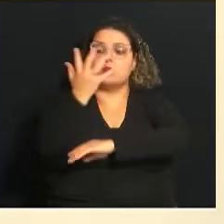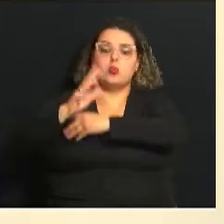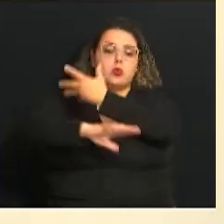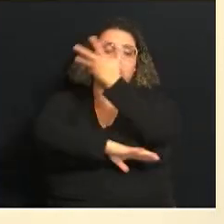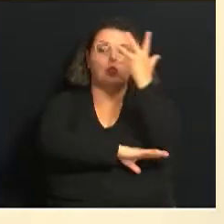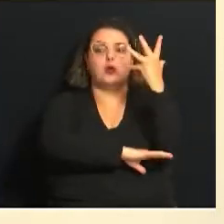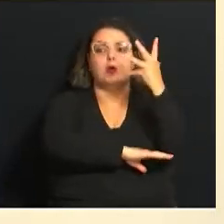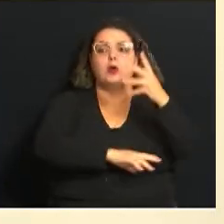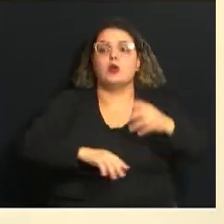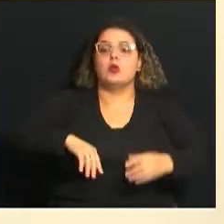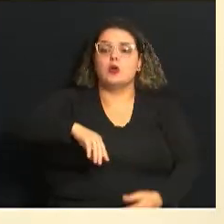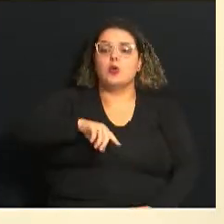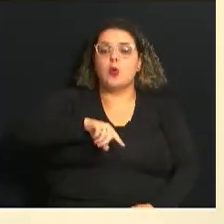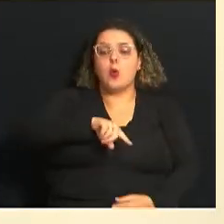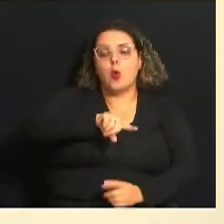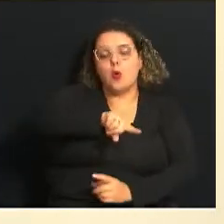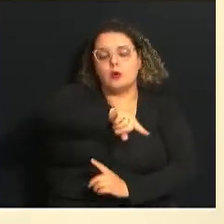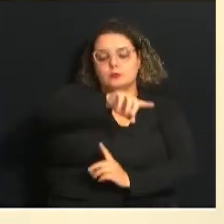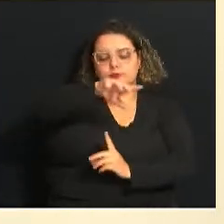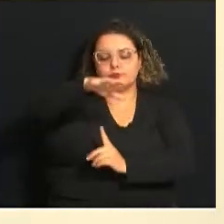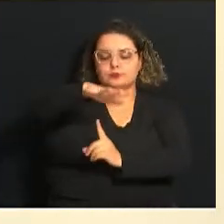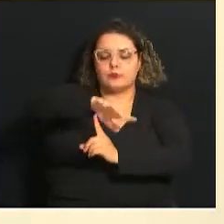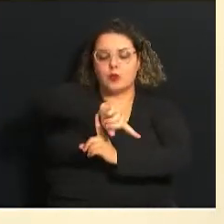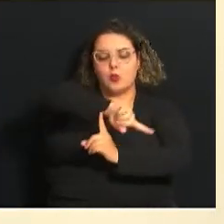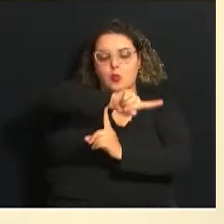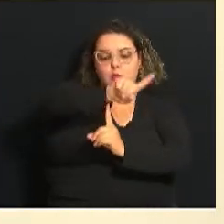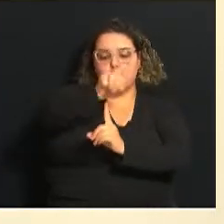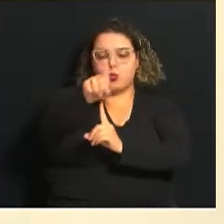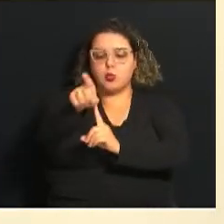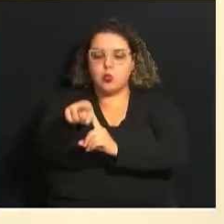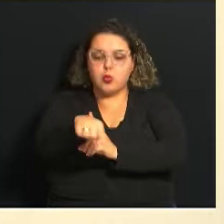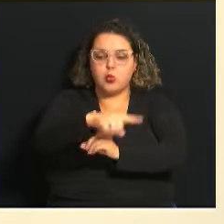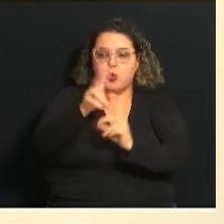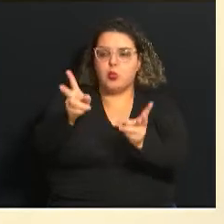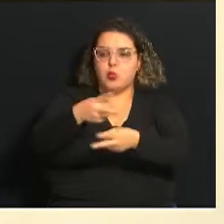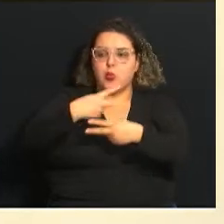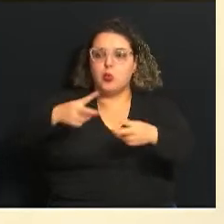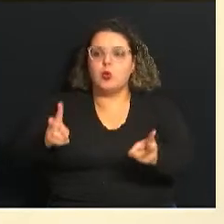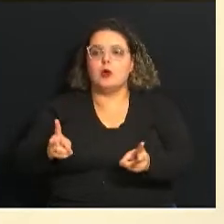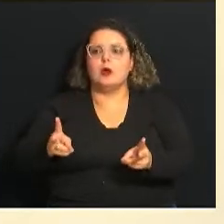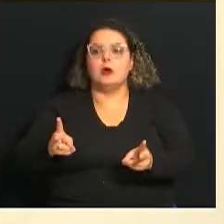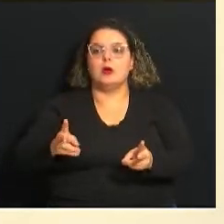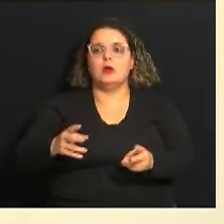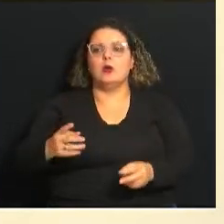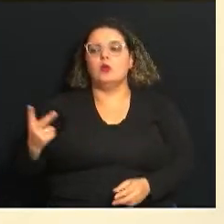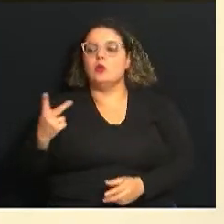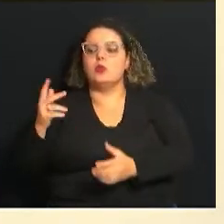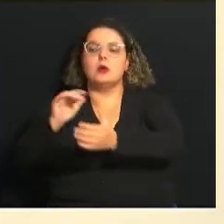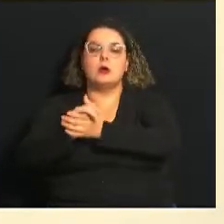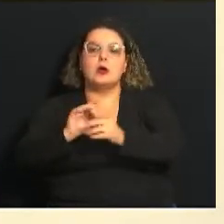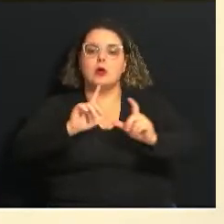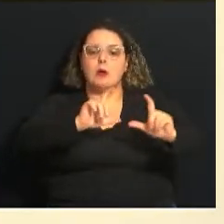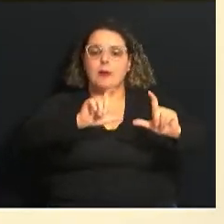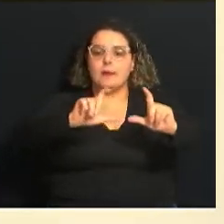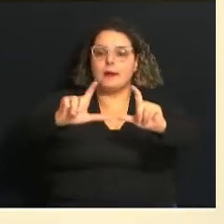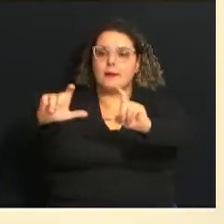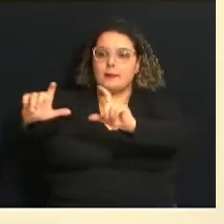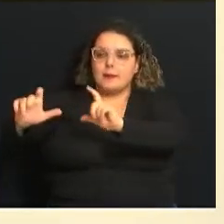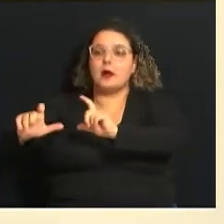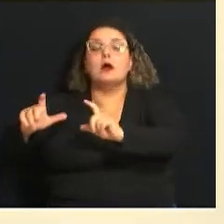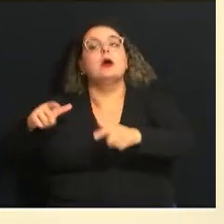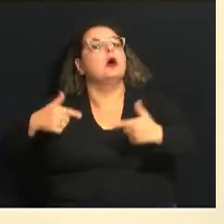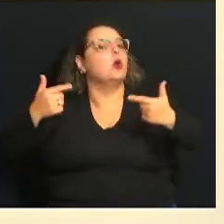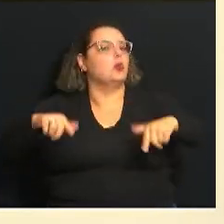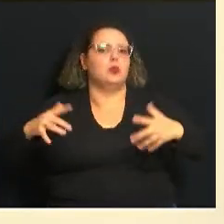Vento, que é um local turístico, onde principalmente os casais, na época, tiram foto de casamento. É um local